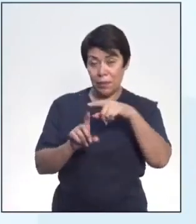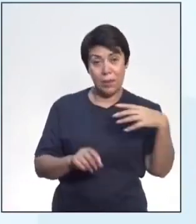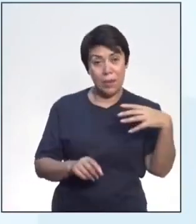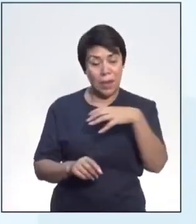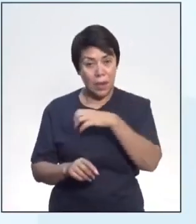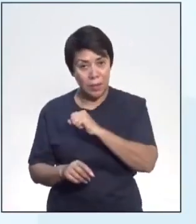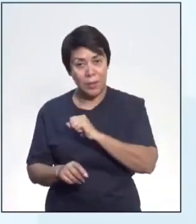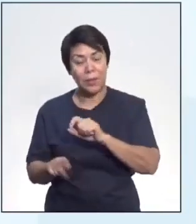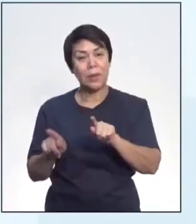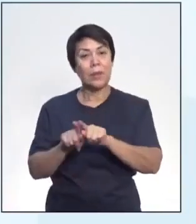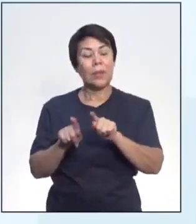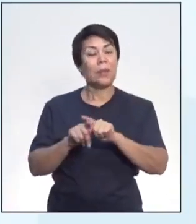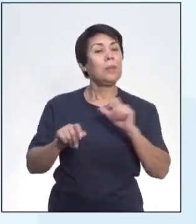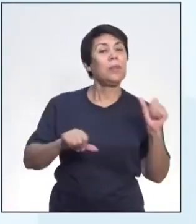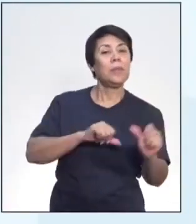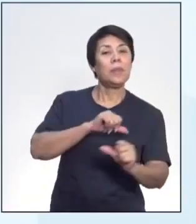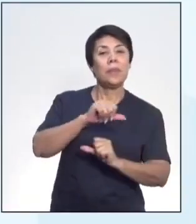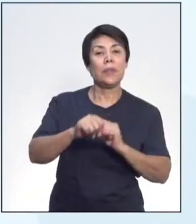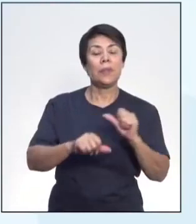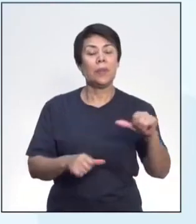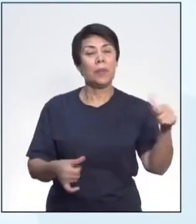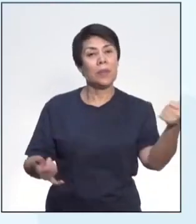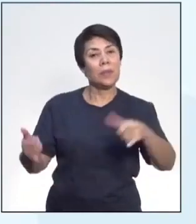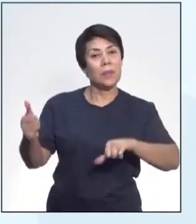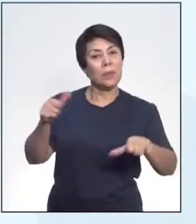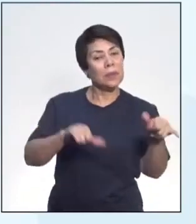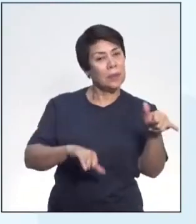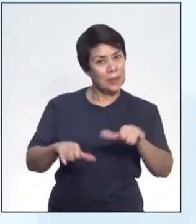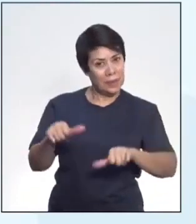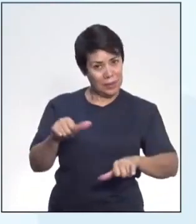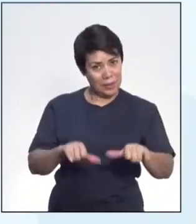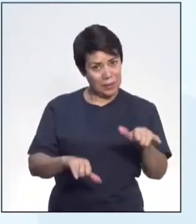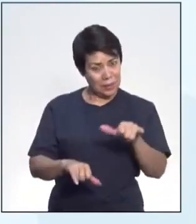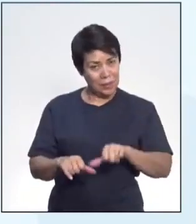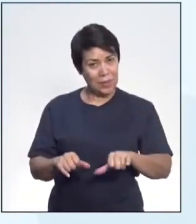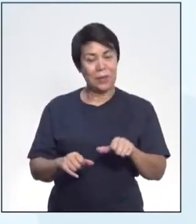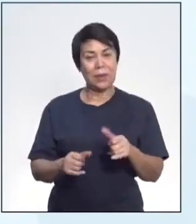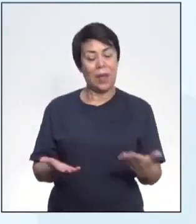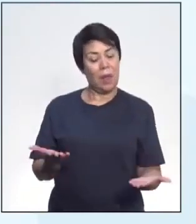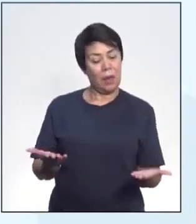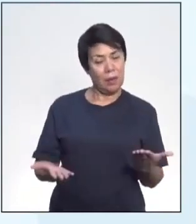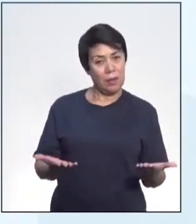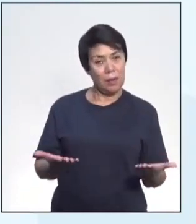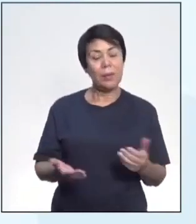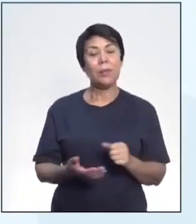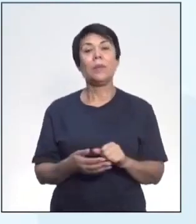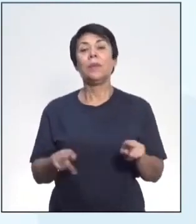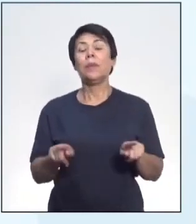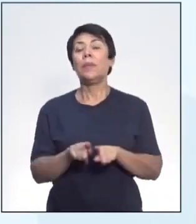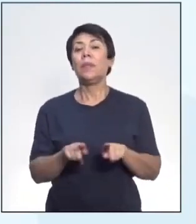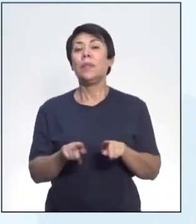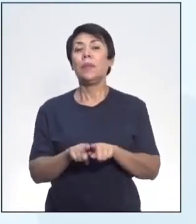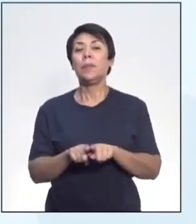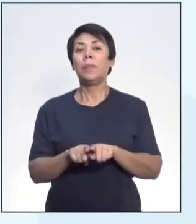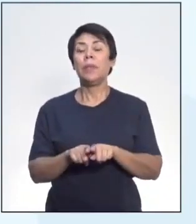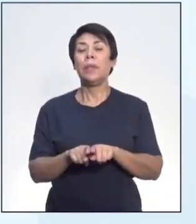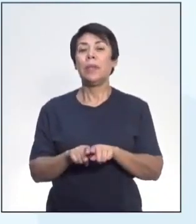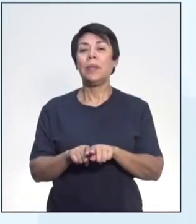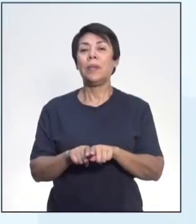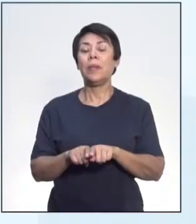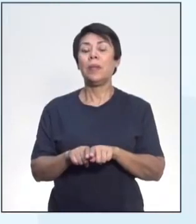na extensão de transformações químicas de equilíbrio, né? E para